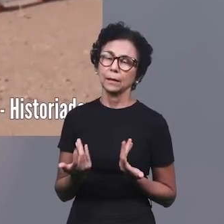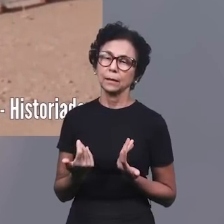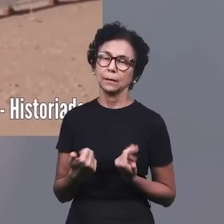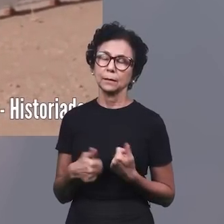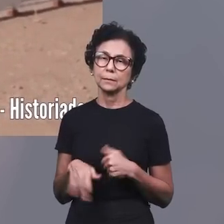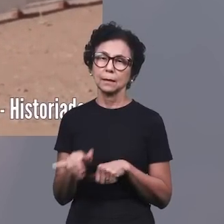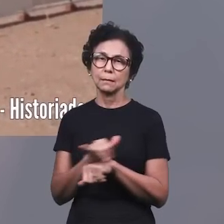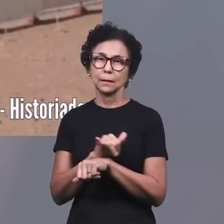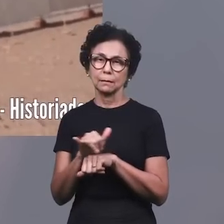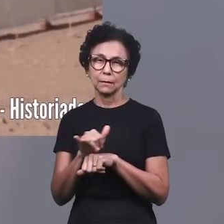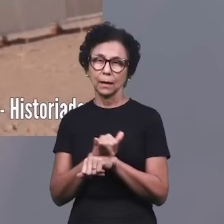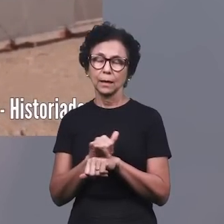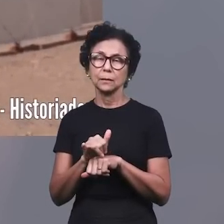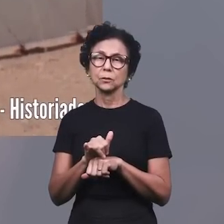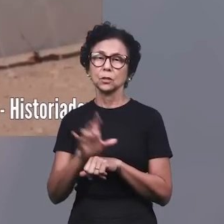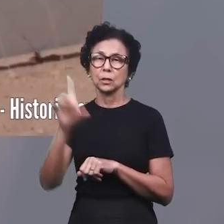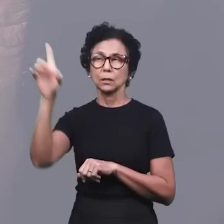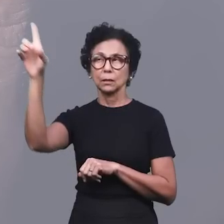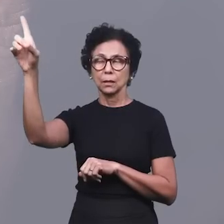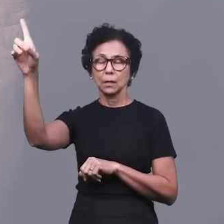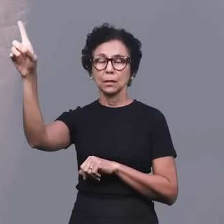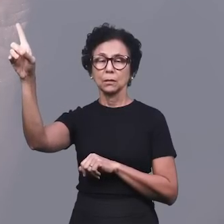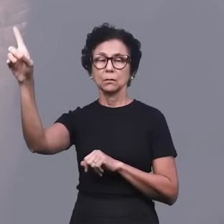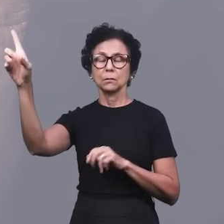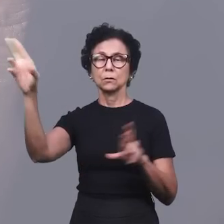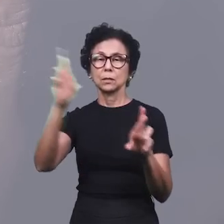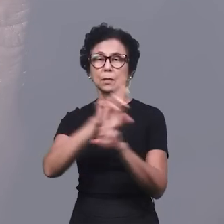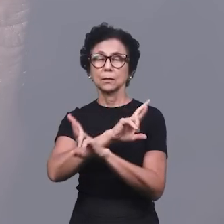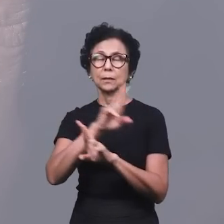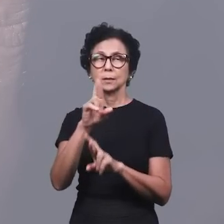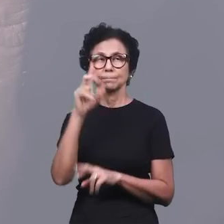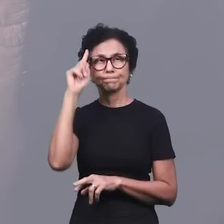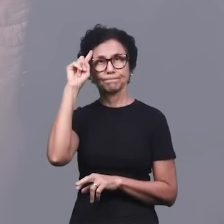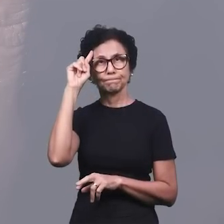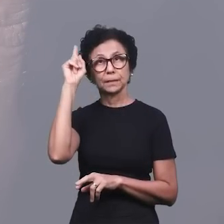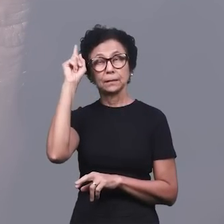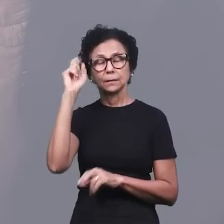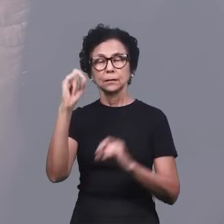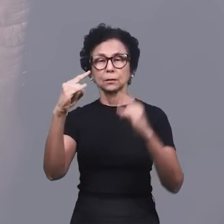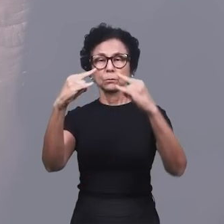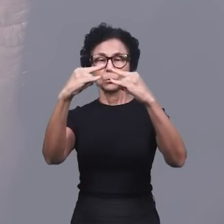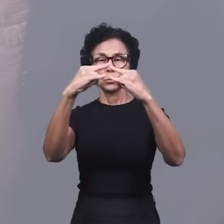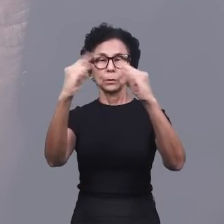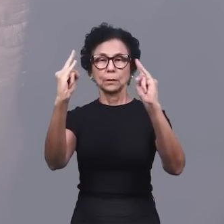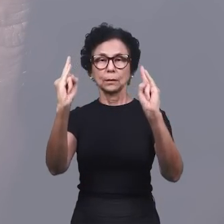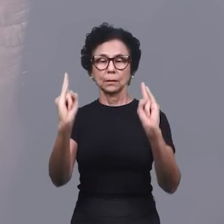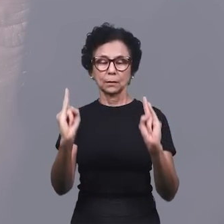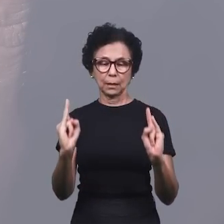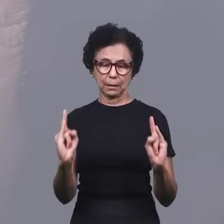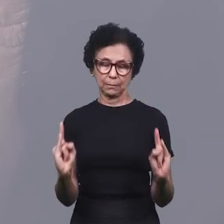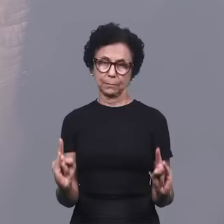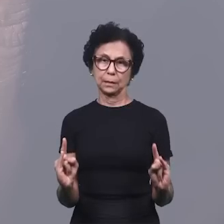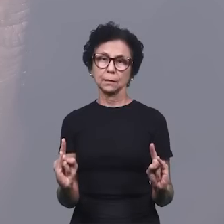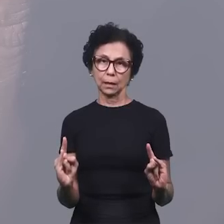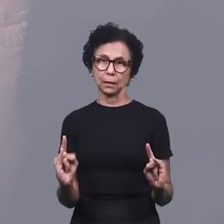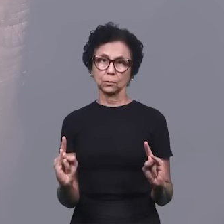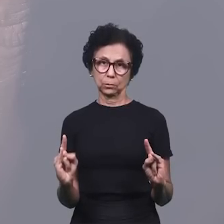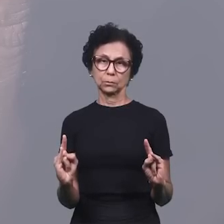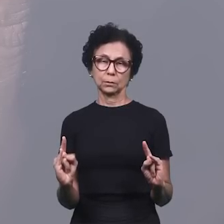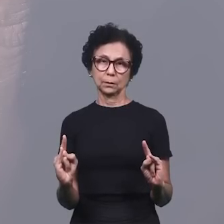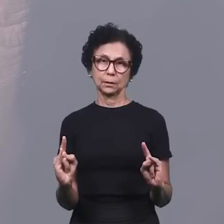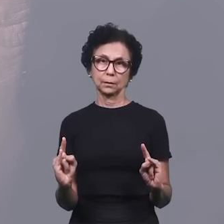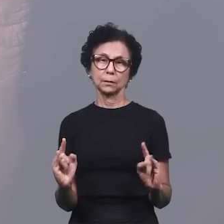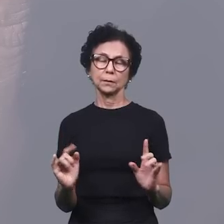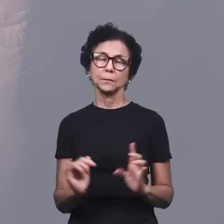maneira que ele encontrou de se revelar ao homem foi através do tabernáculo. Por isso que você citou muito bem, né?